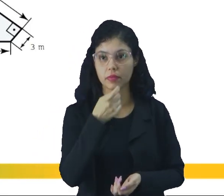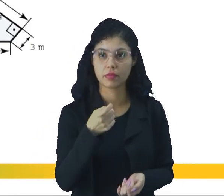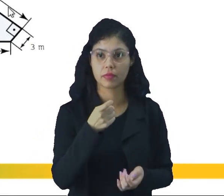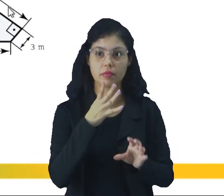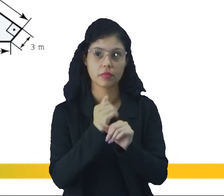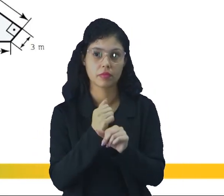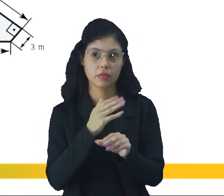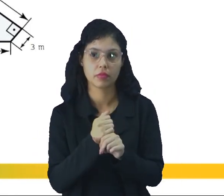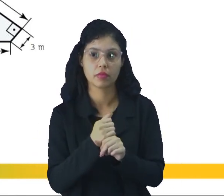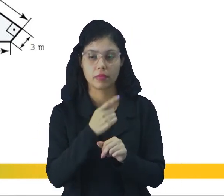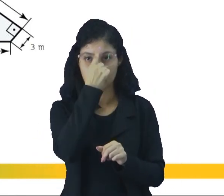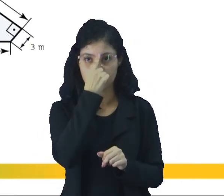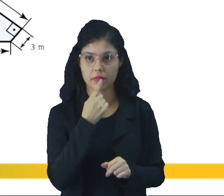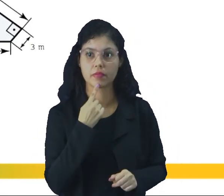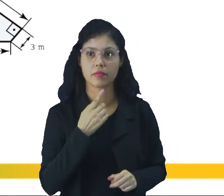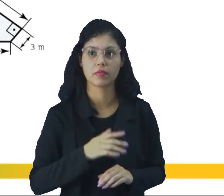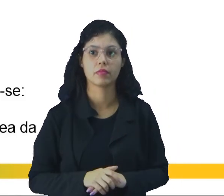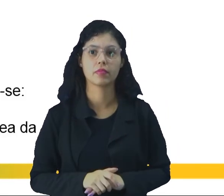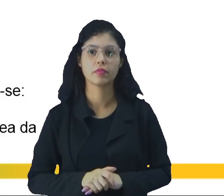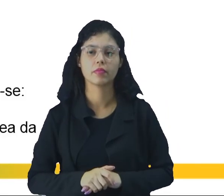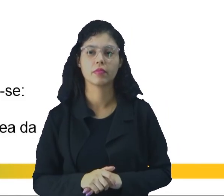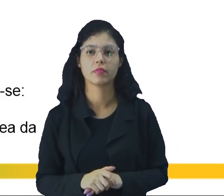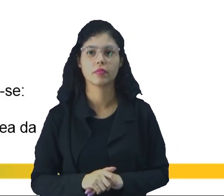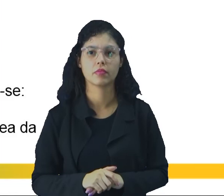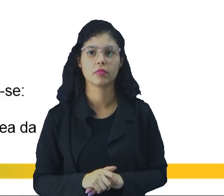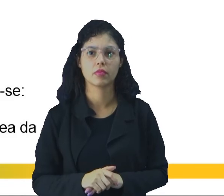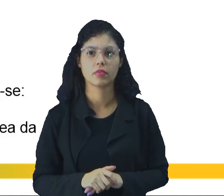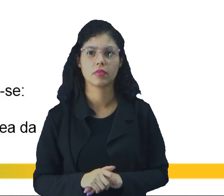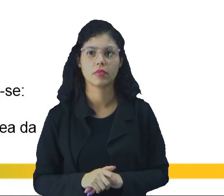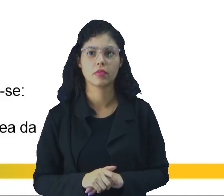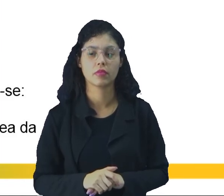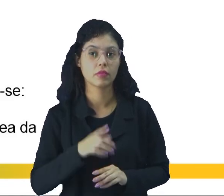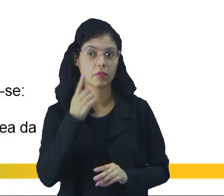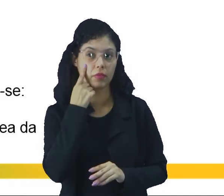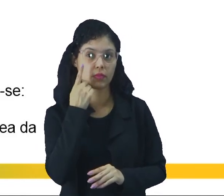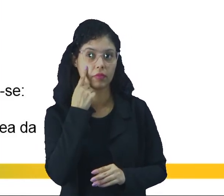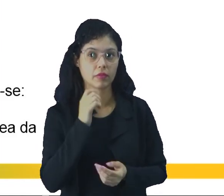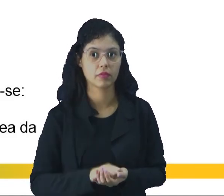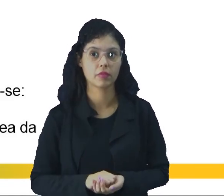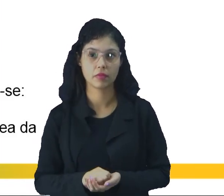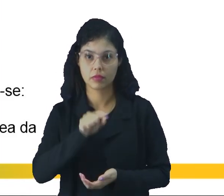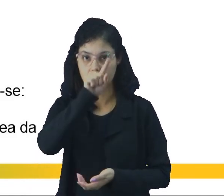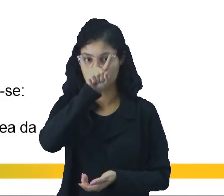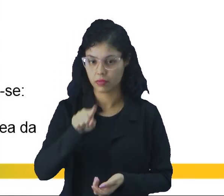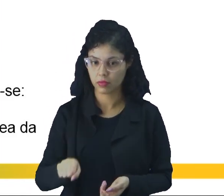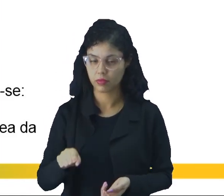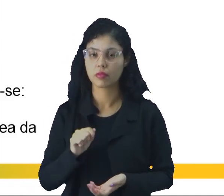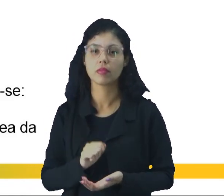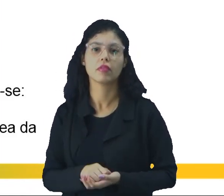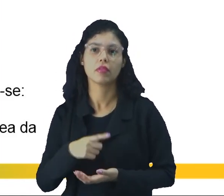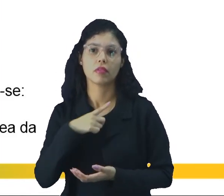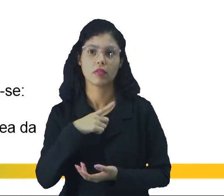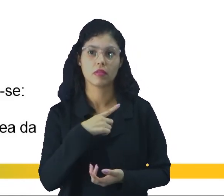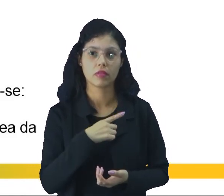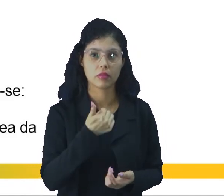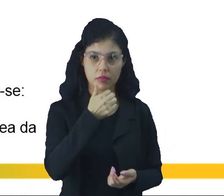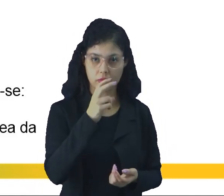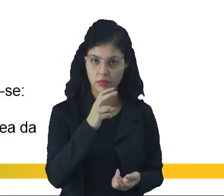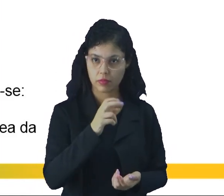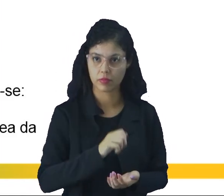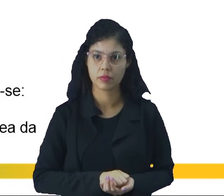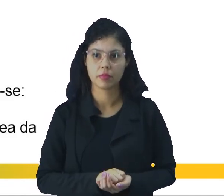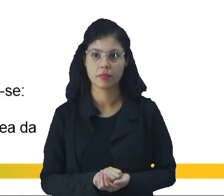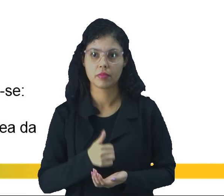e x mais 7, está aqui a figura. Então, ó, pega aqui e divide. Eu vou ter aqui, ó,